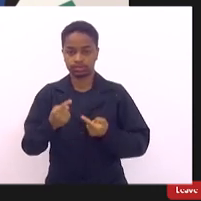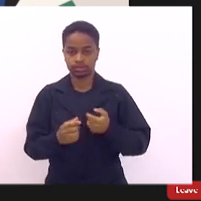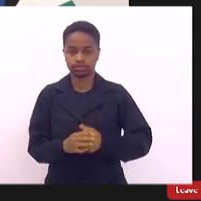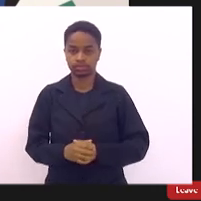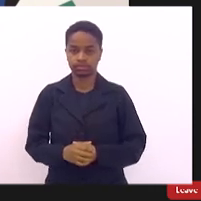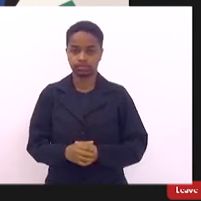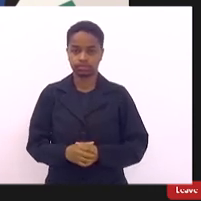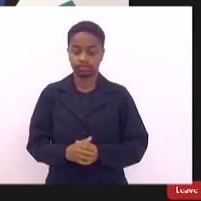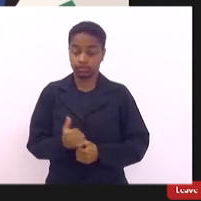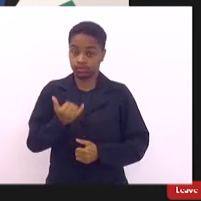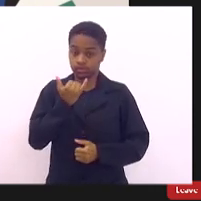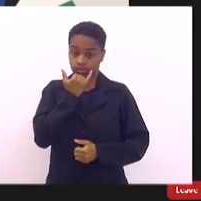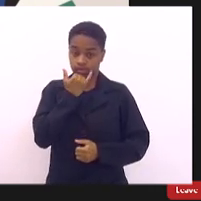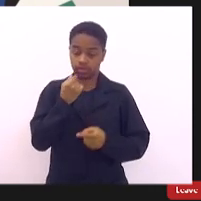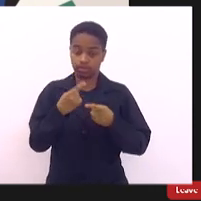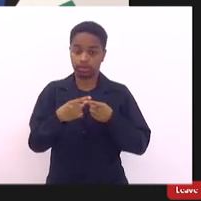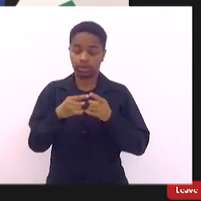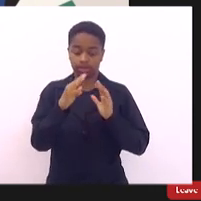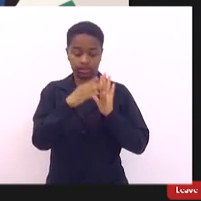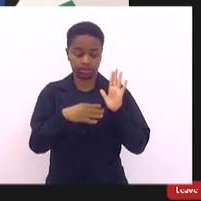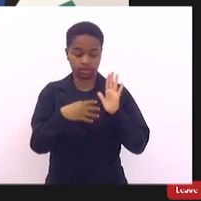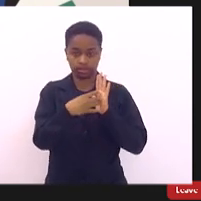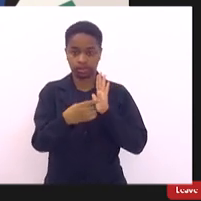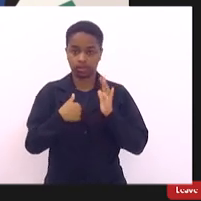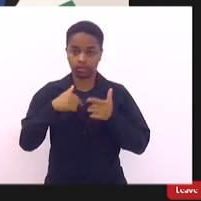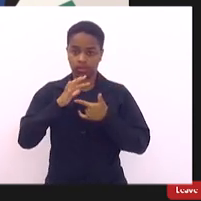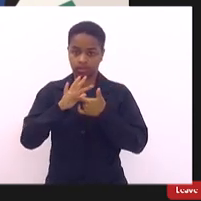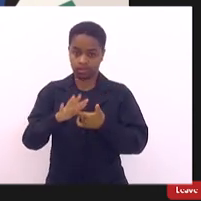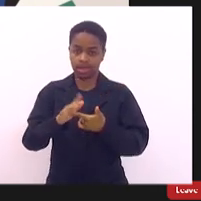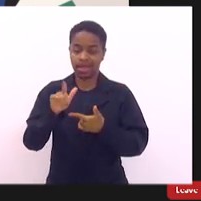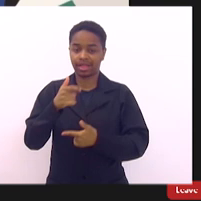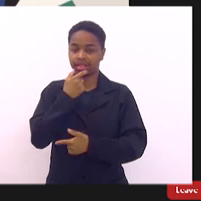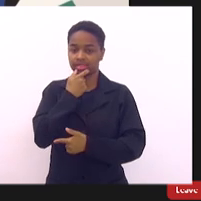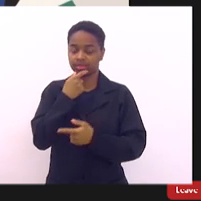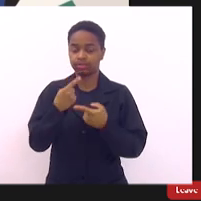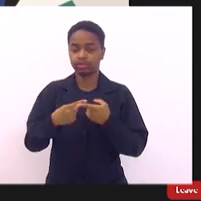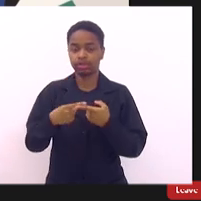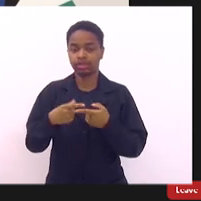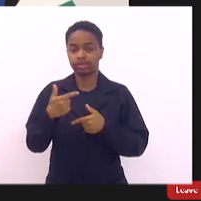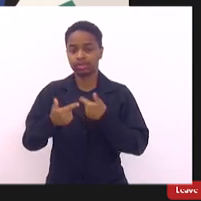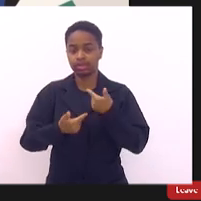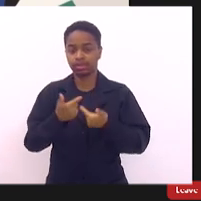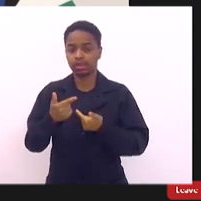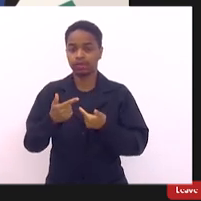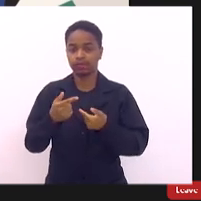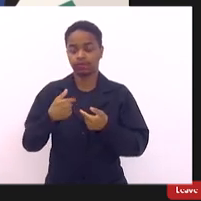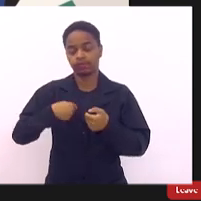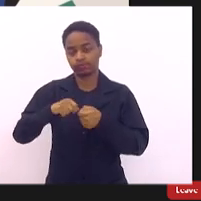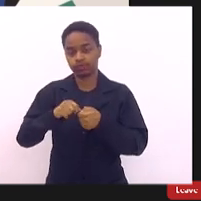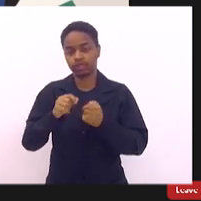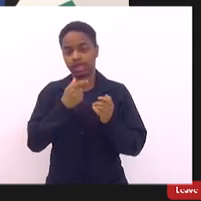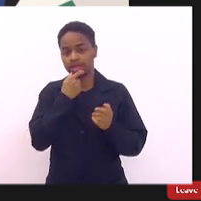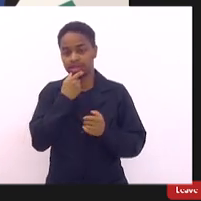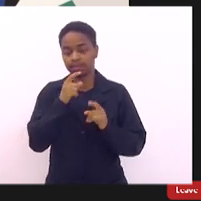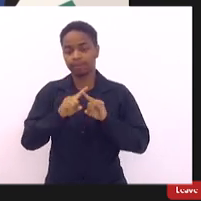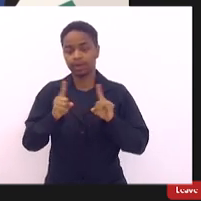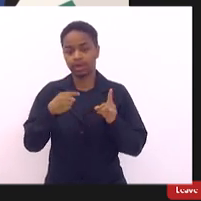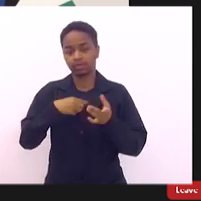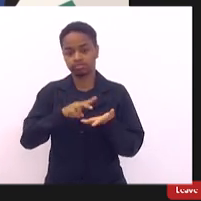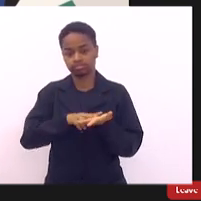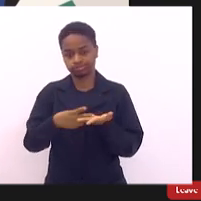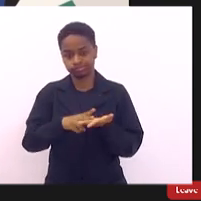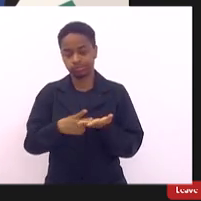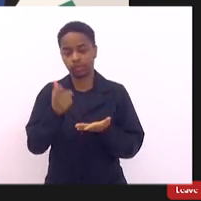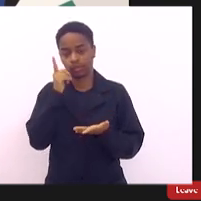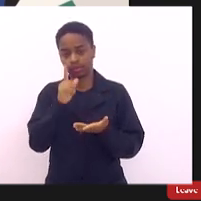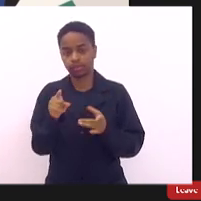pedir desculpa que as tabelas que eu trouxe estão em inglês, porque o trabalho foi em inglês, mas eu vou fazendo a tradução delas. Eu acho que é importante